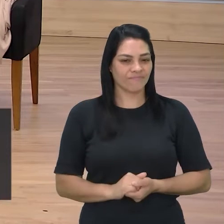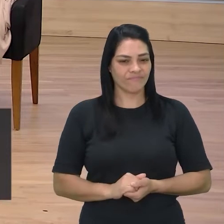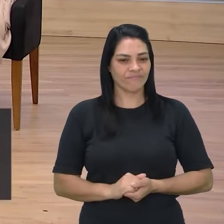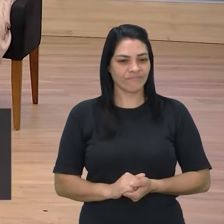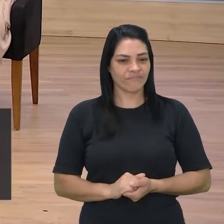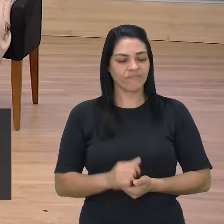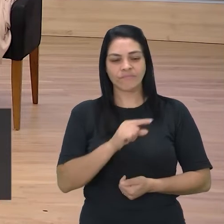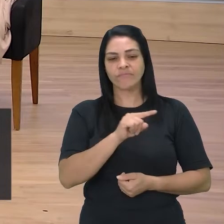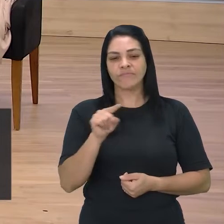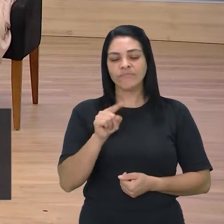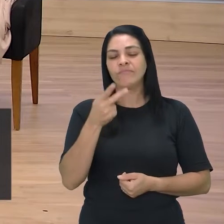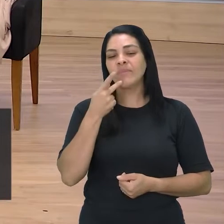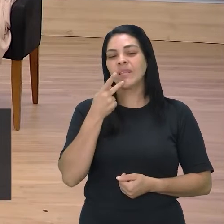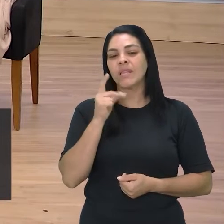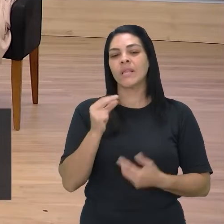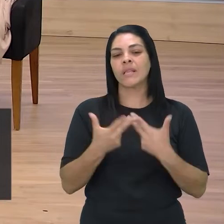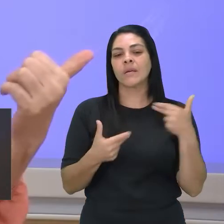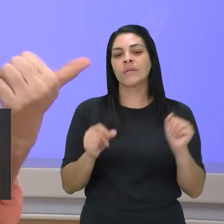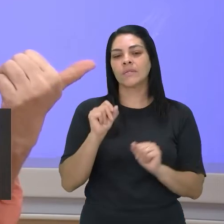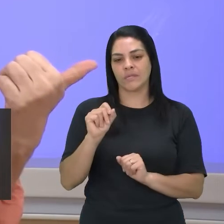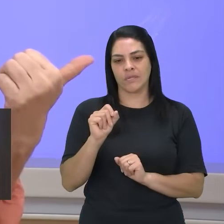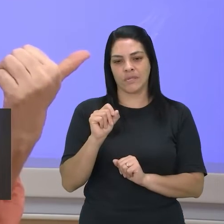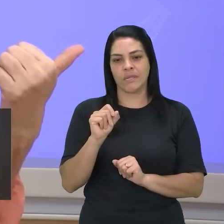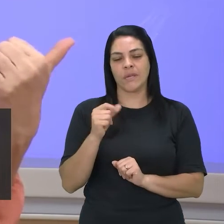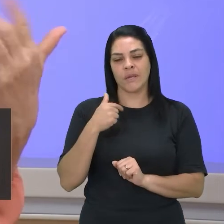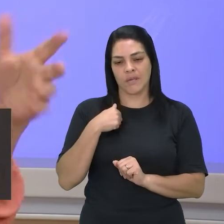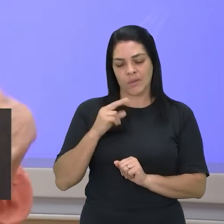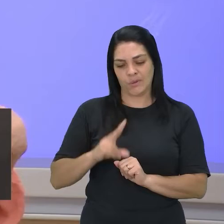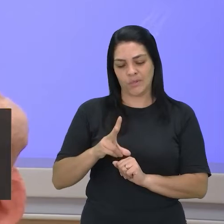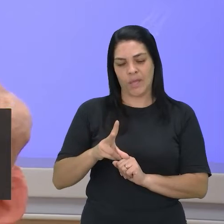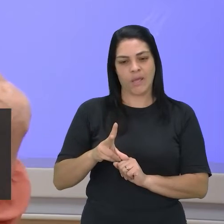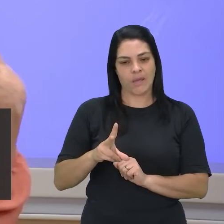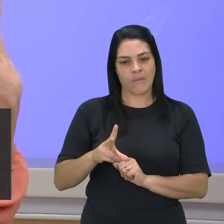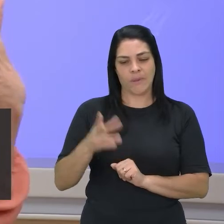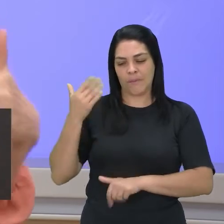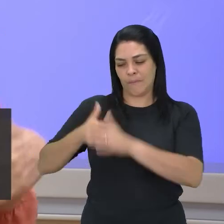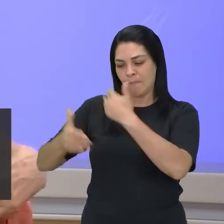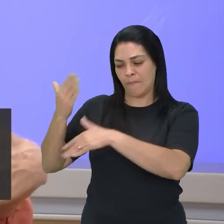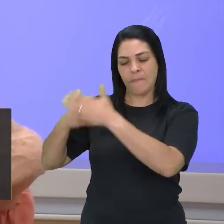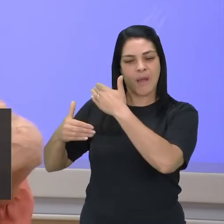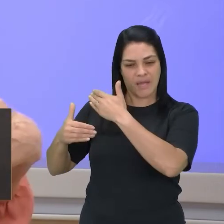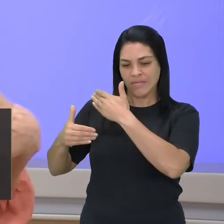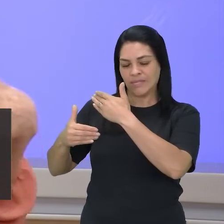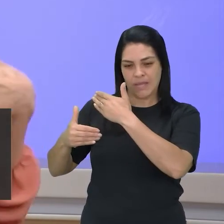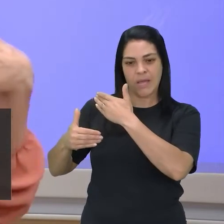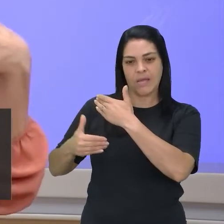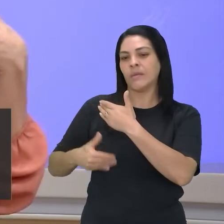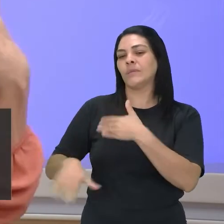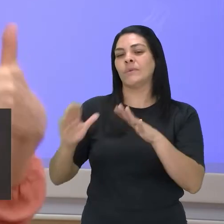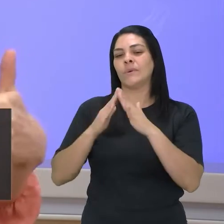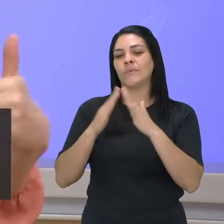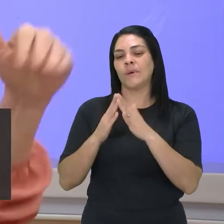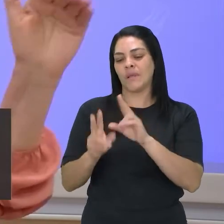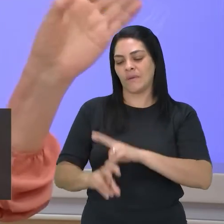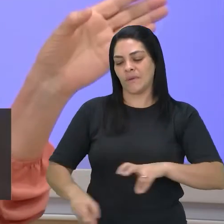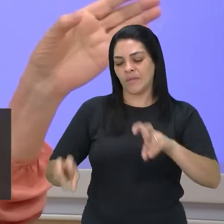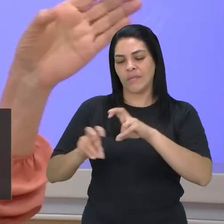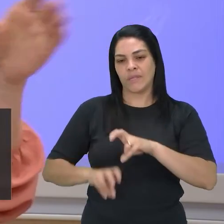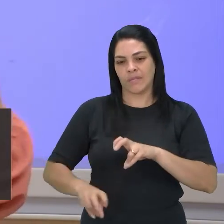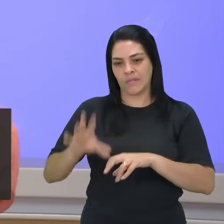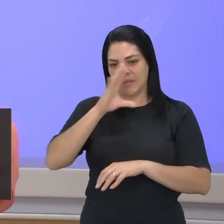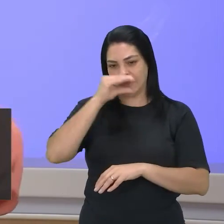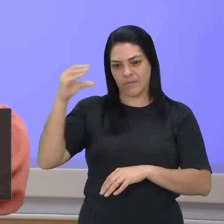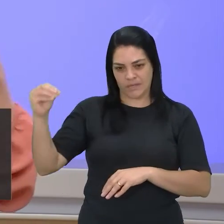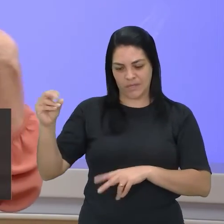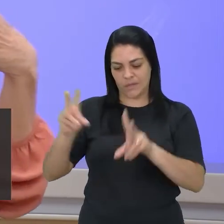num ponto assim que eu sempre morei em sítio, na minha infância, depois da minha adolescência, e aí era um sítio que era da minha